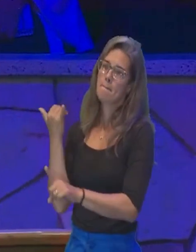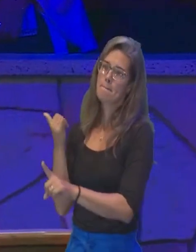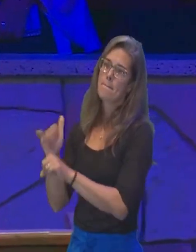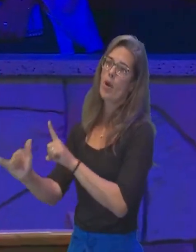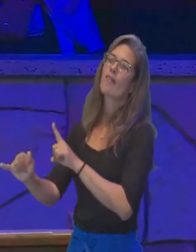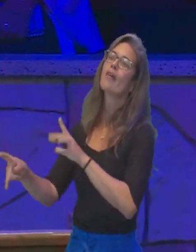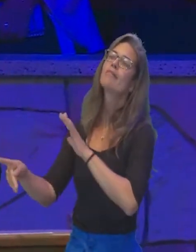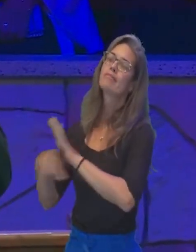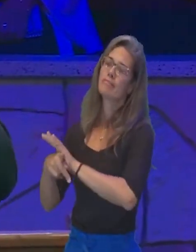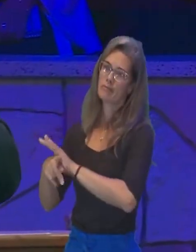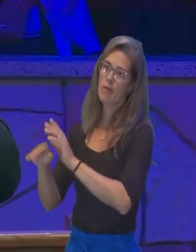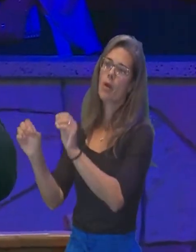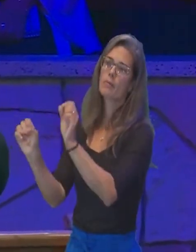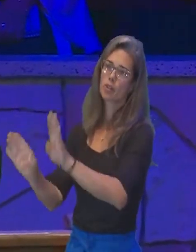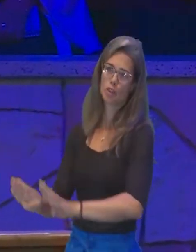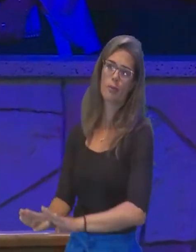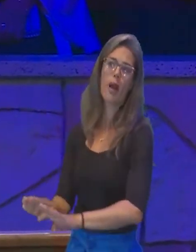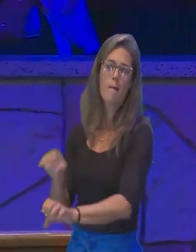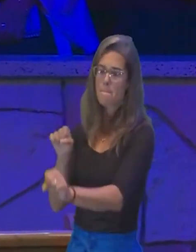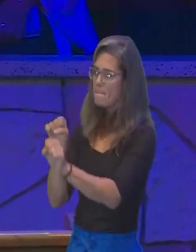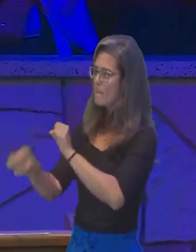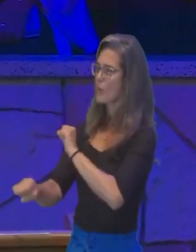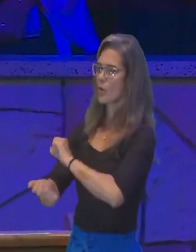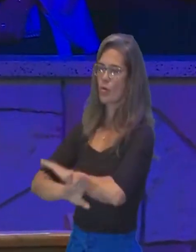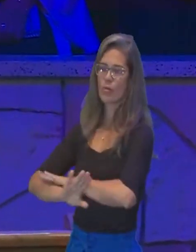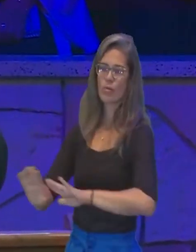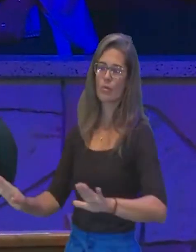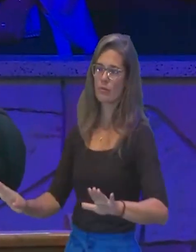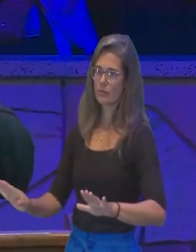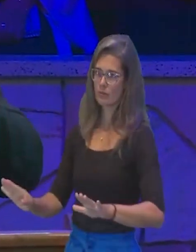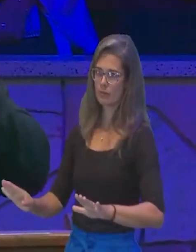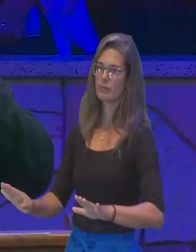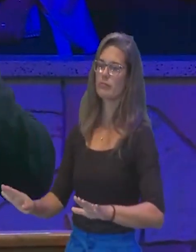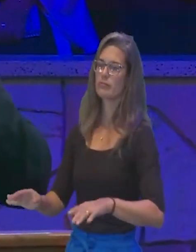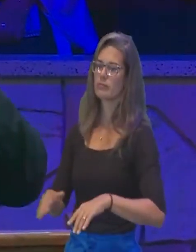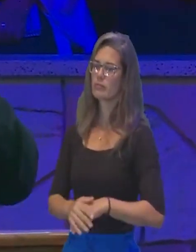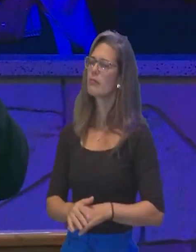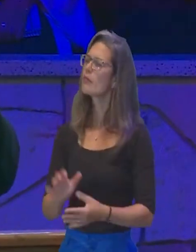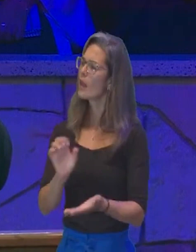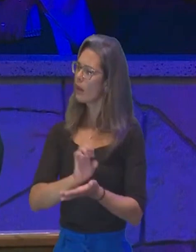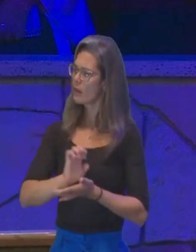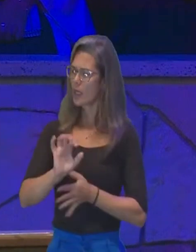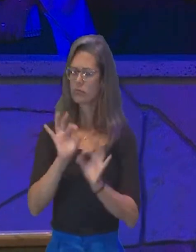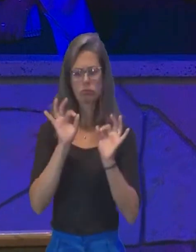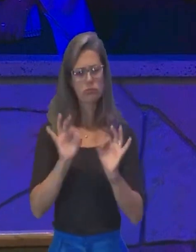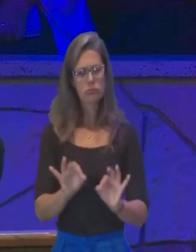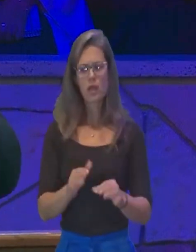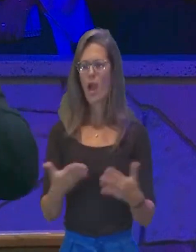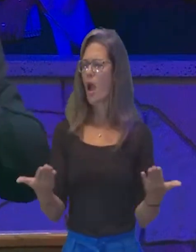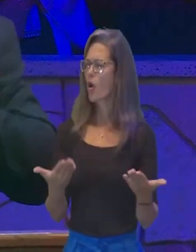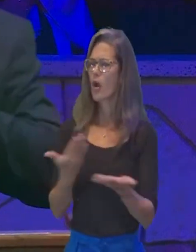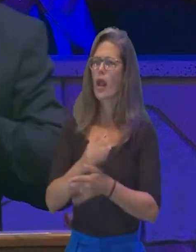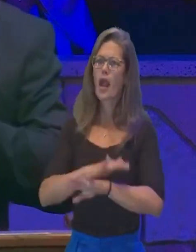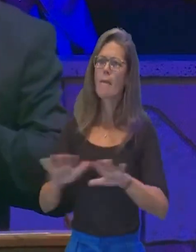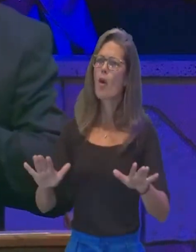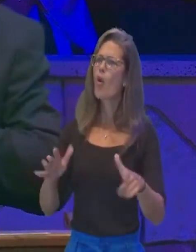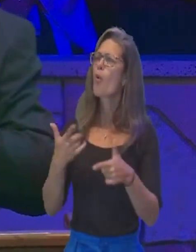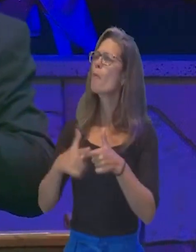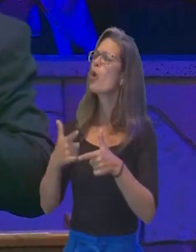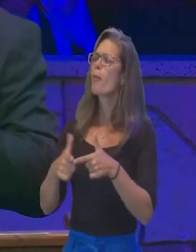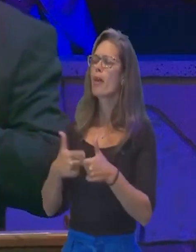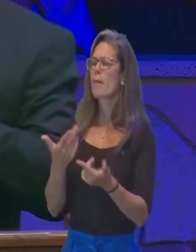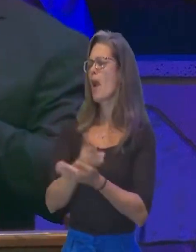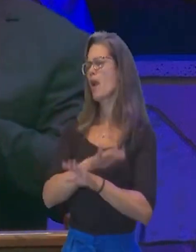a sentença, a morte. Todos os profetas de Baal morreram. E Elias então certamente pensou: agora acabaram os meus